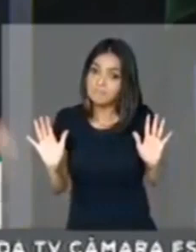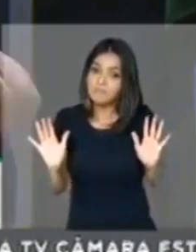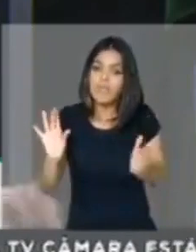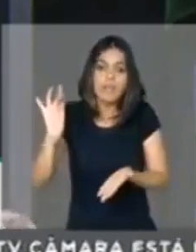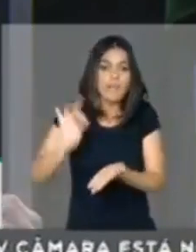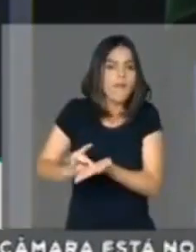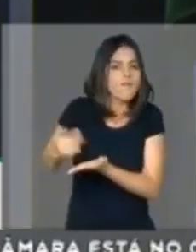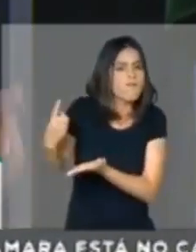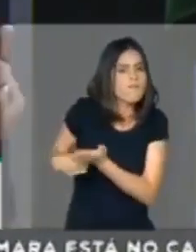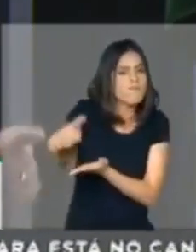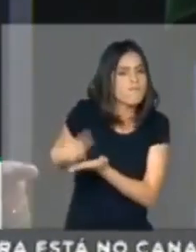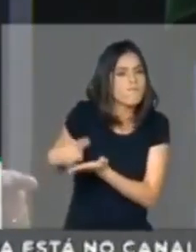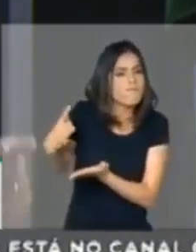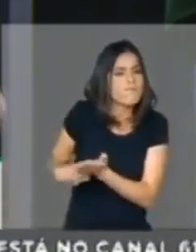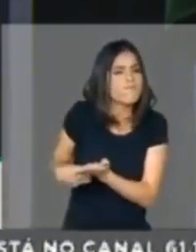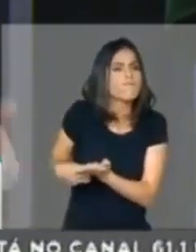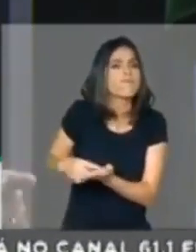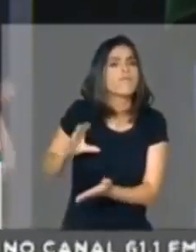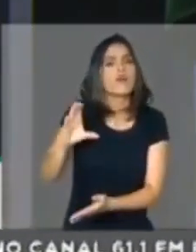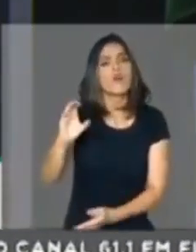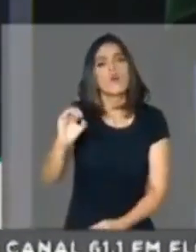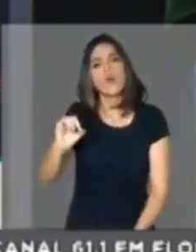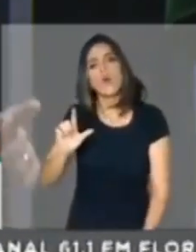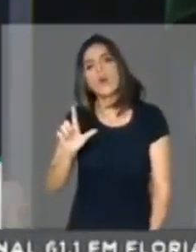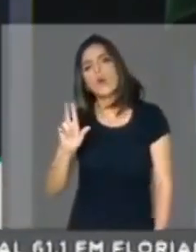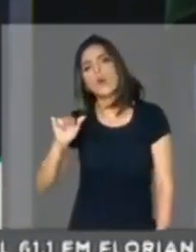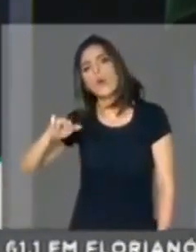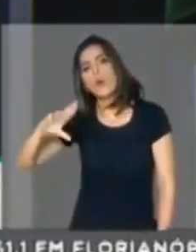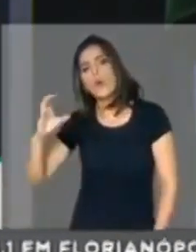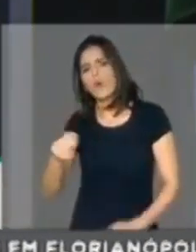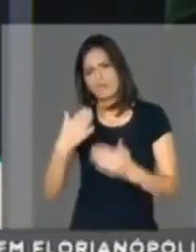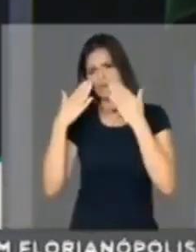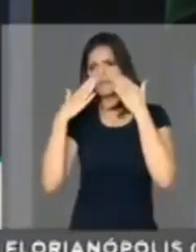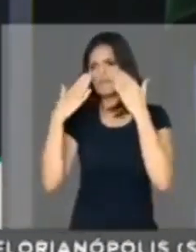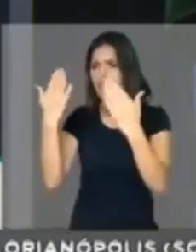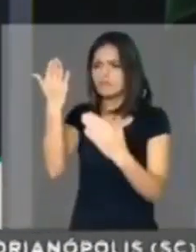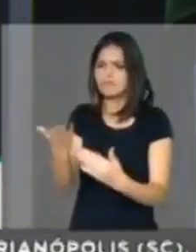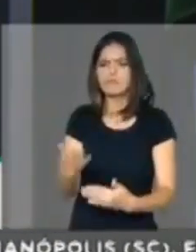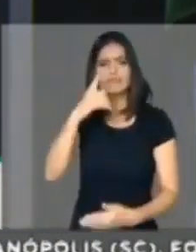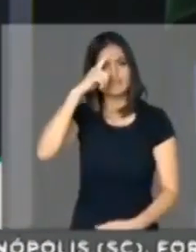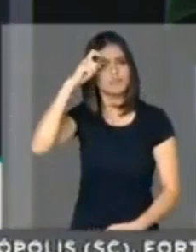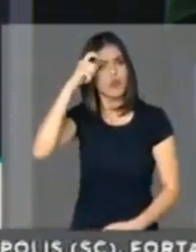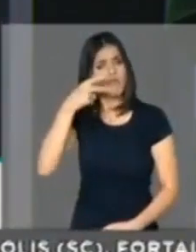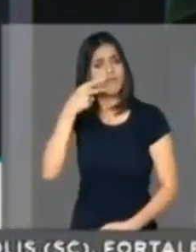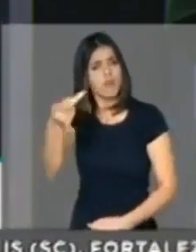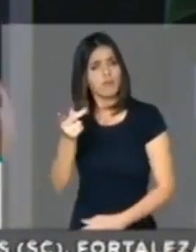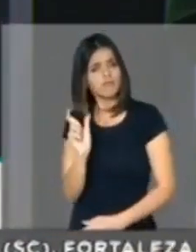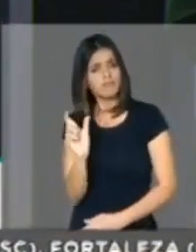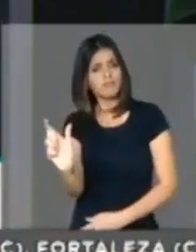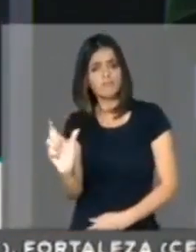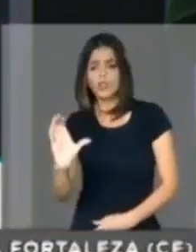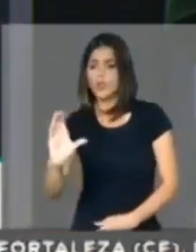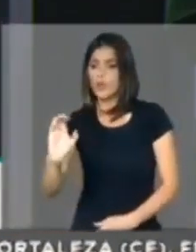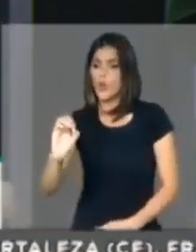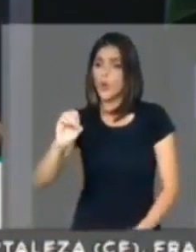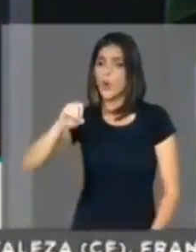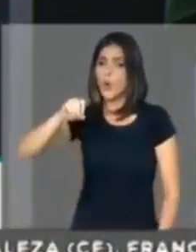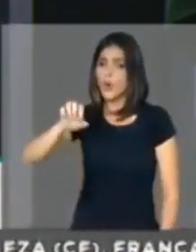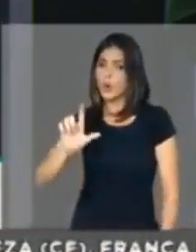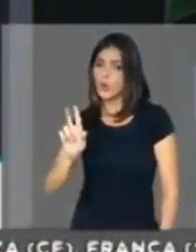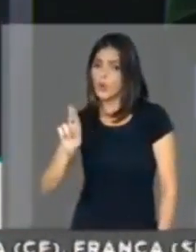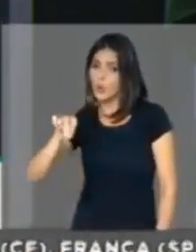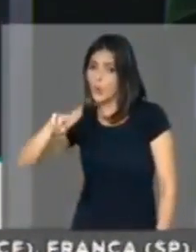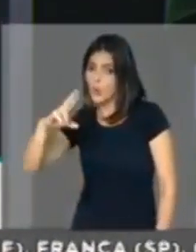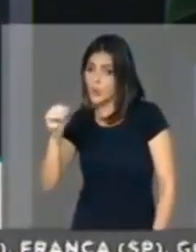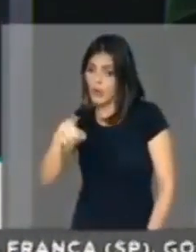verdadeiro conluio, como nós dissemos, na frente de Sérgio Moro, aqui na Câmara Federal. Um conluio para